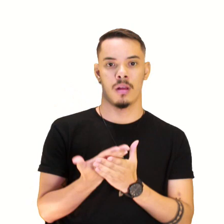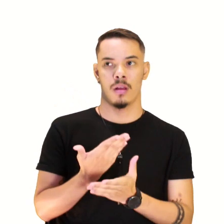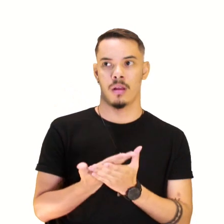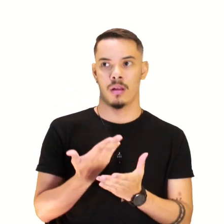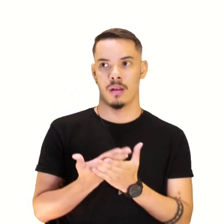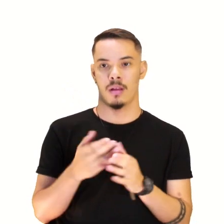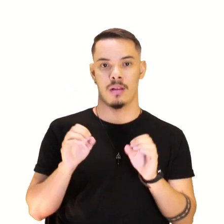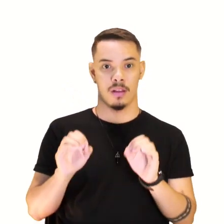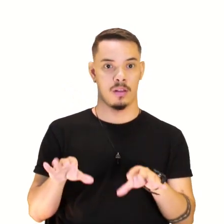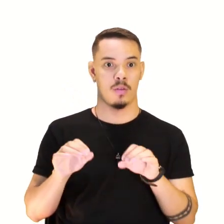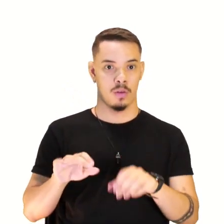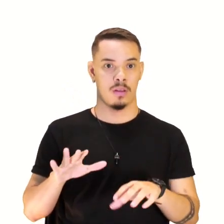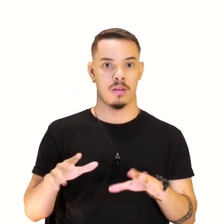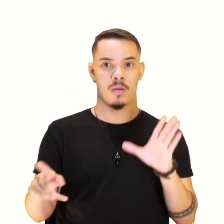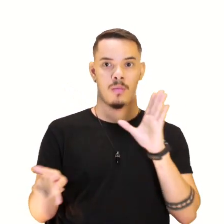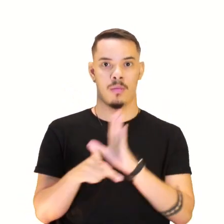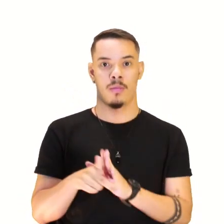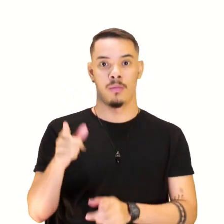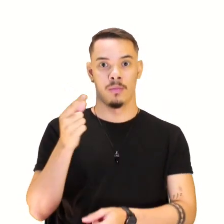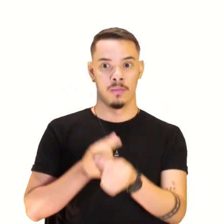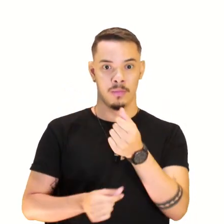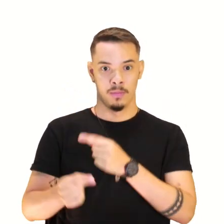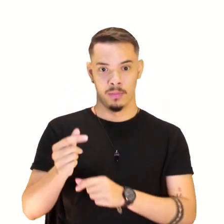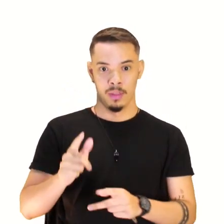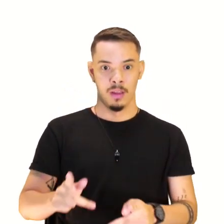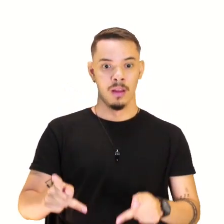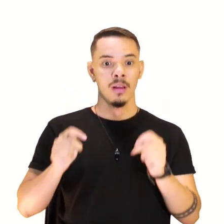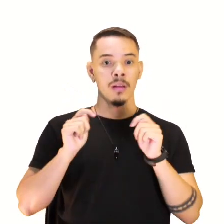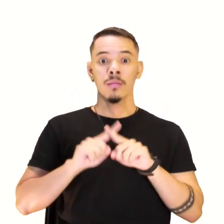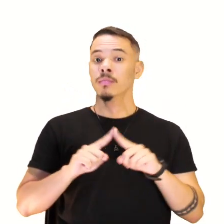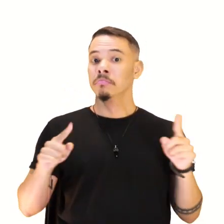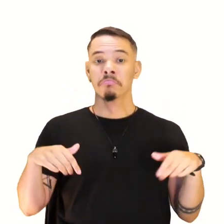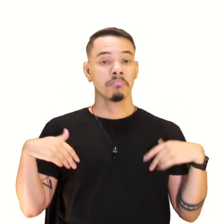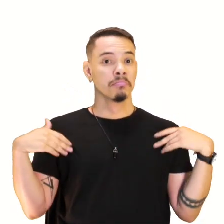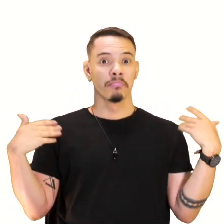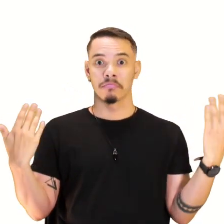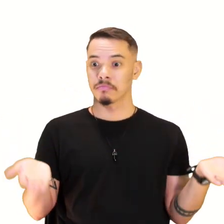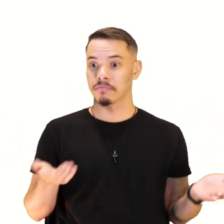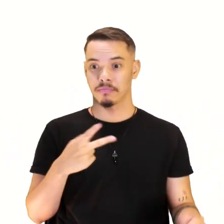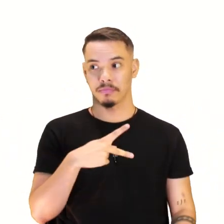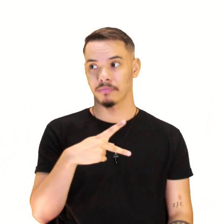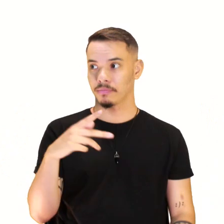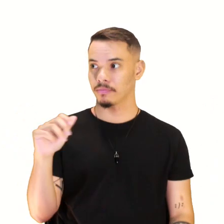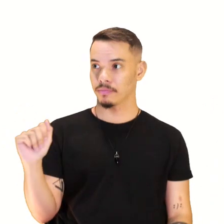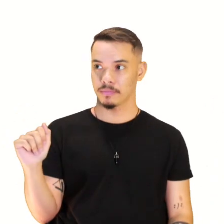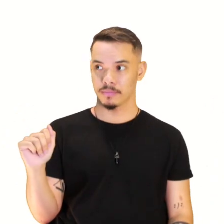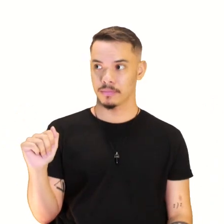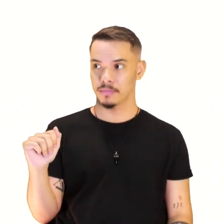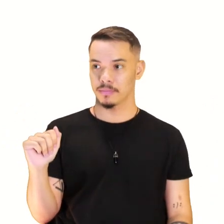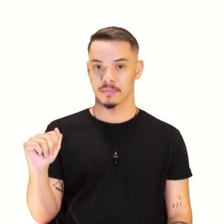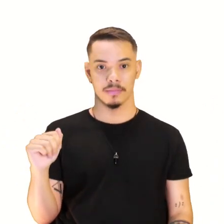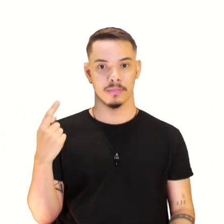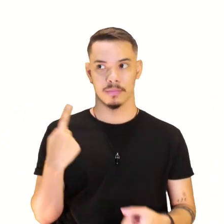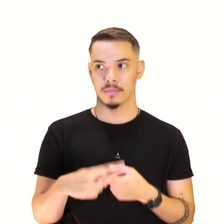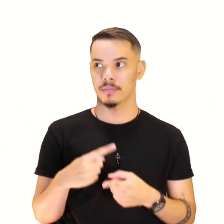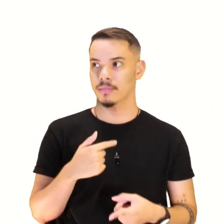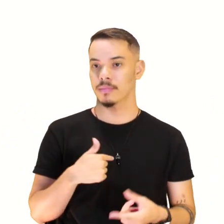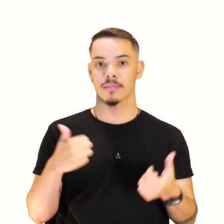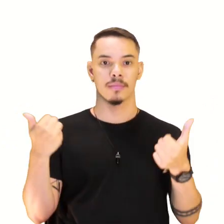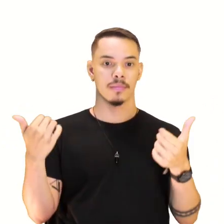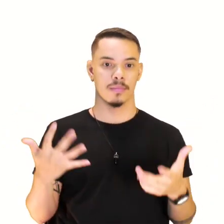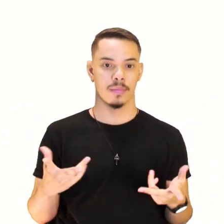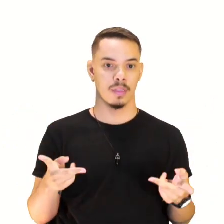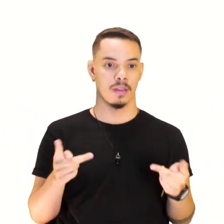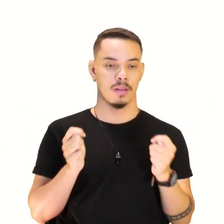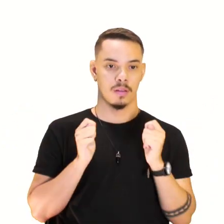financeira, de economizar. Mas cadê a PA? E aí, né? A gente está falando aí de economia, a gente